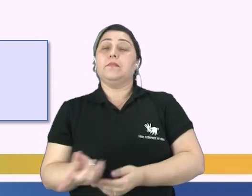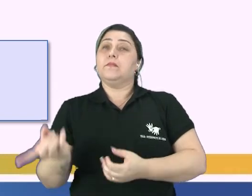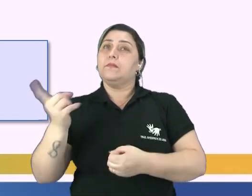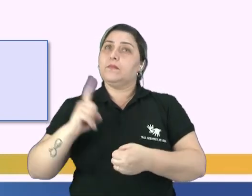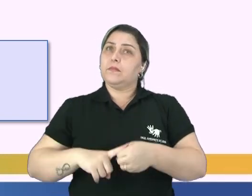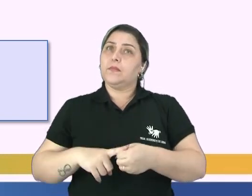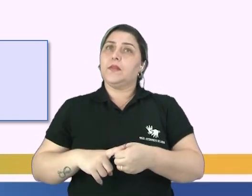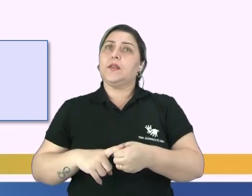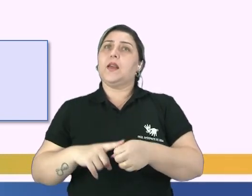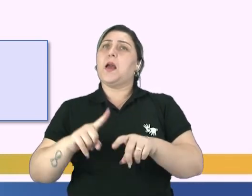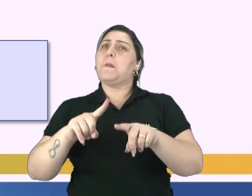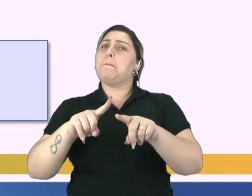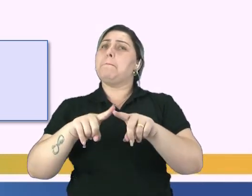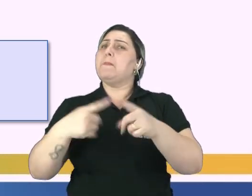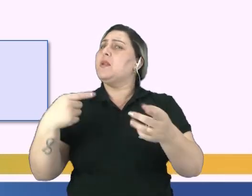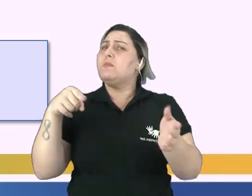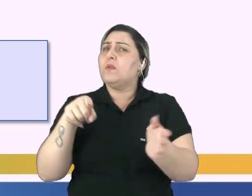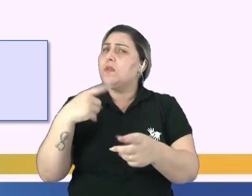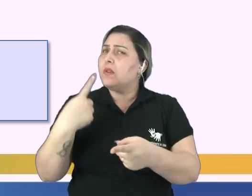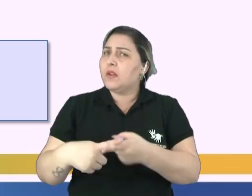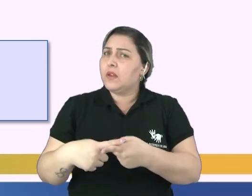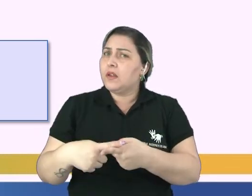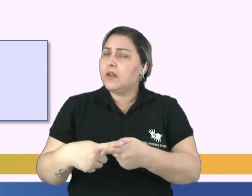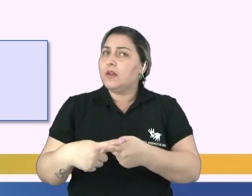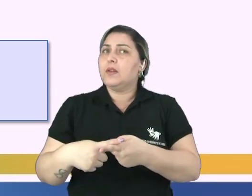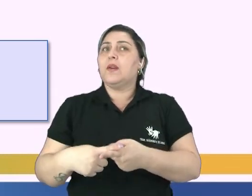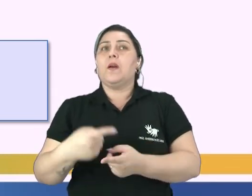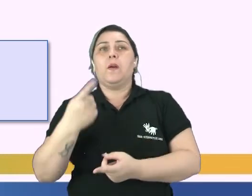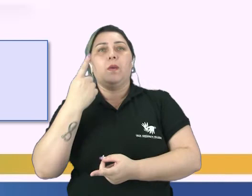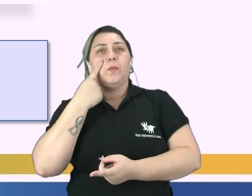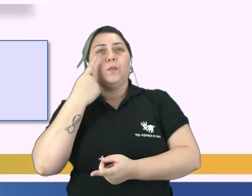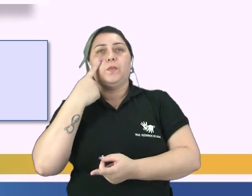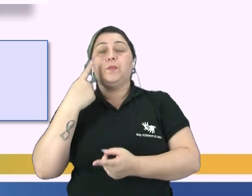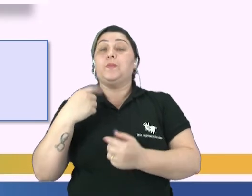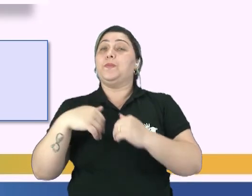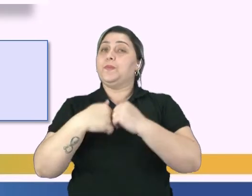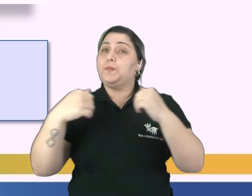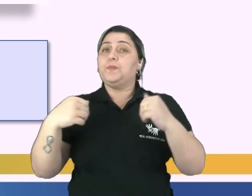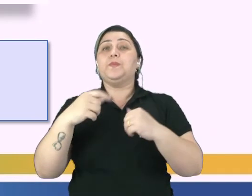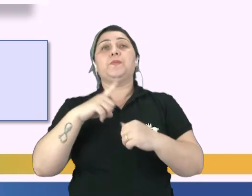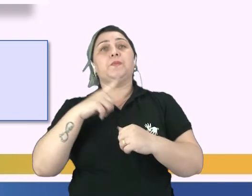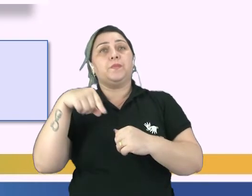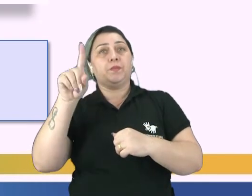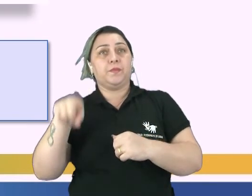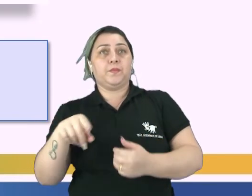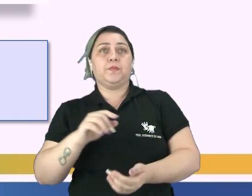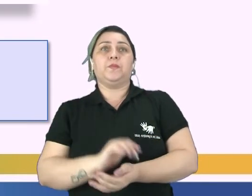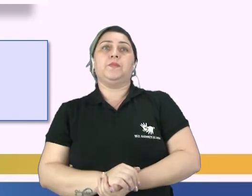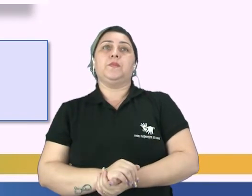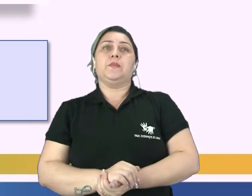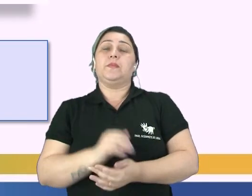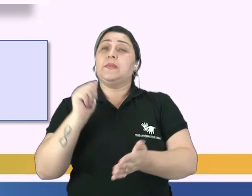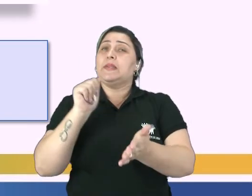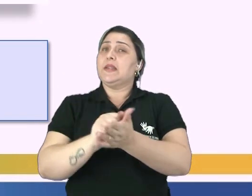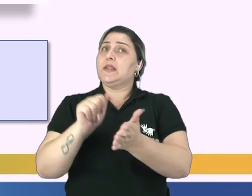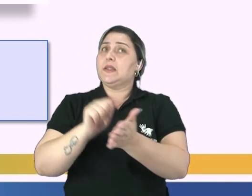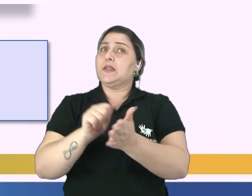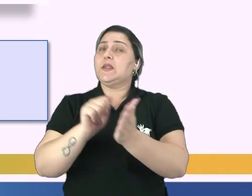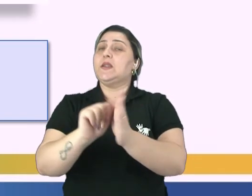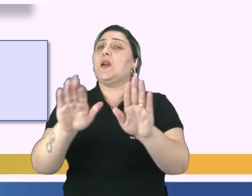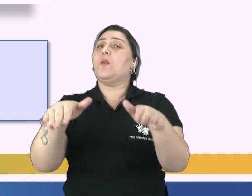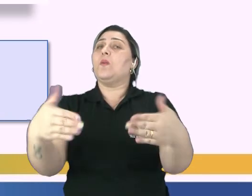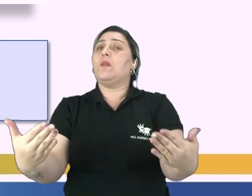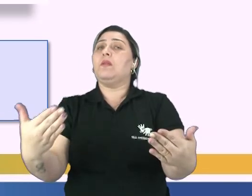retruca o que o pai falou, né? Ele diz: mas por que? Olha esse porquê separado e com acento. Por que, gente? Qual a razão